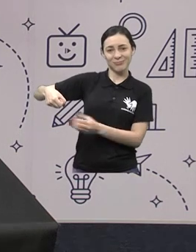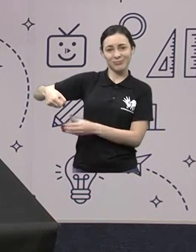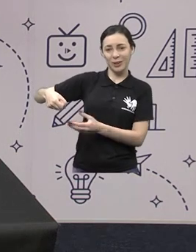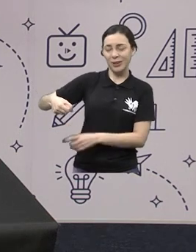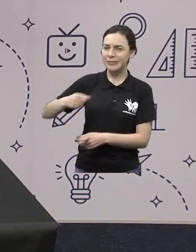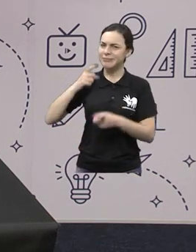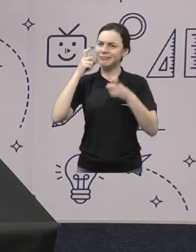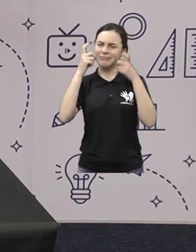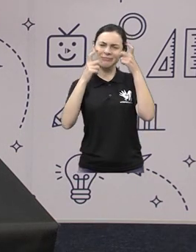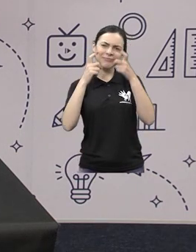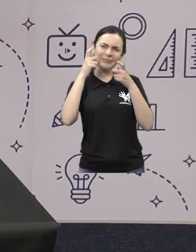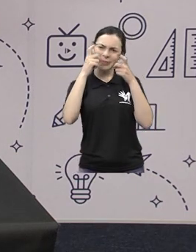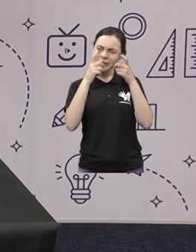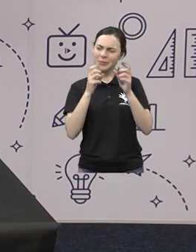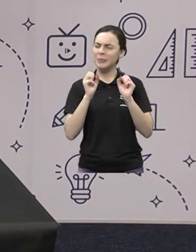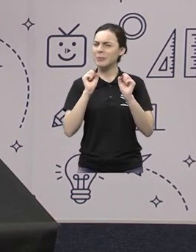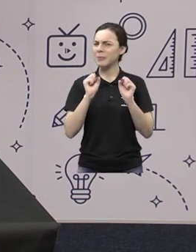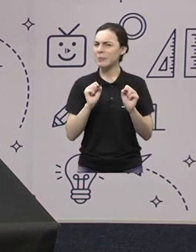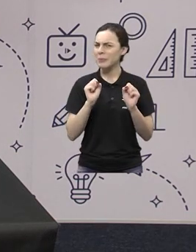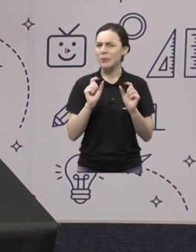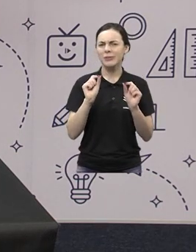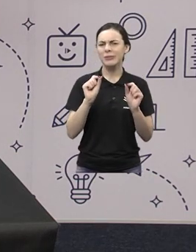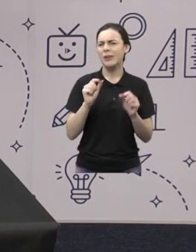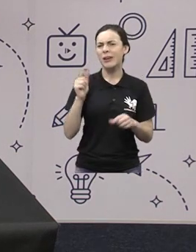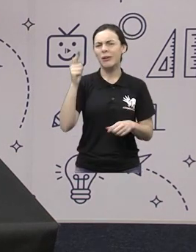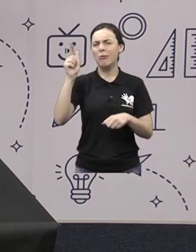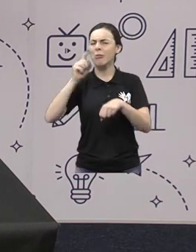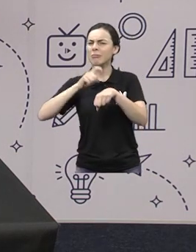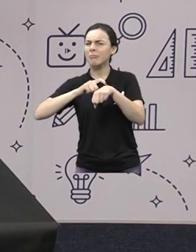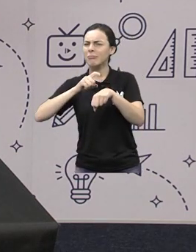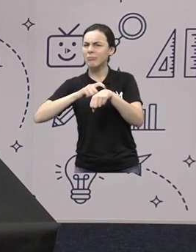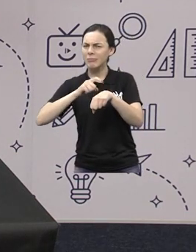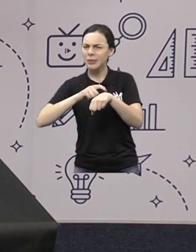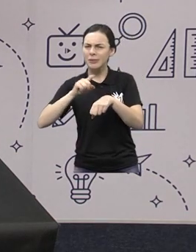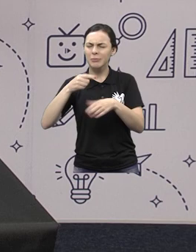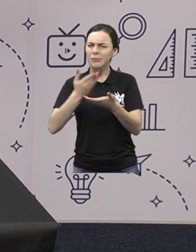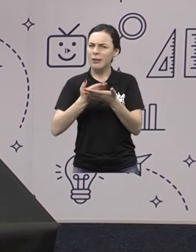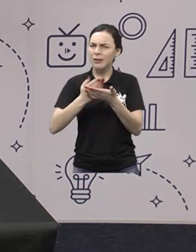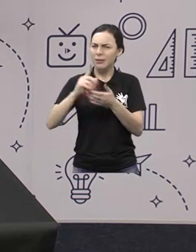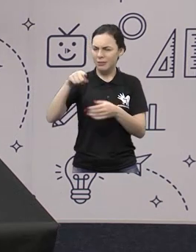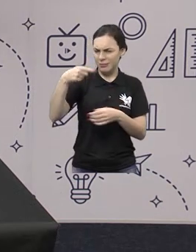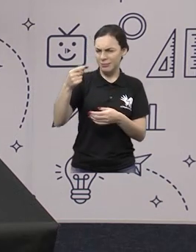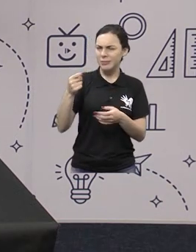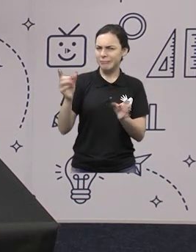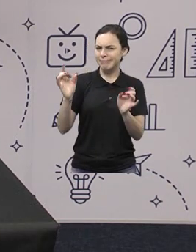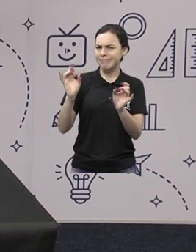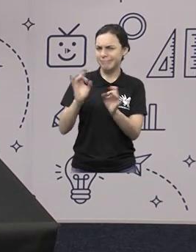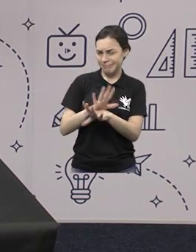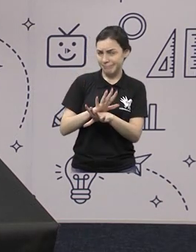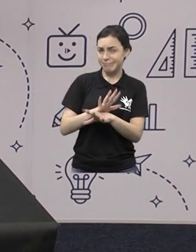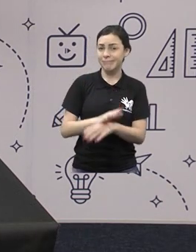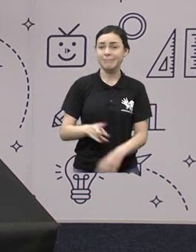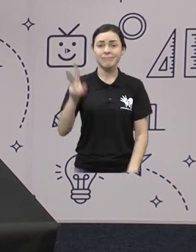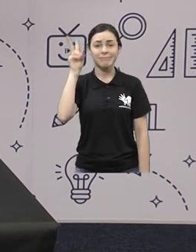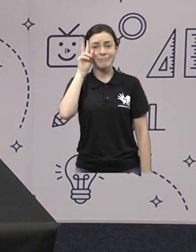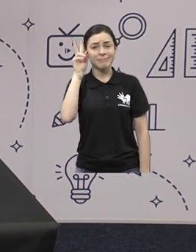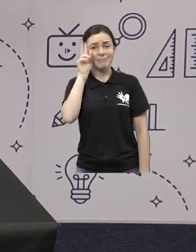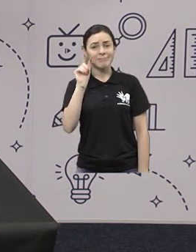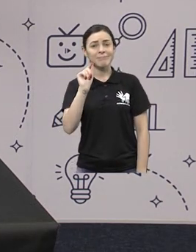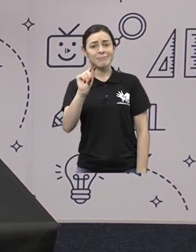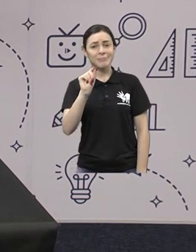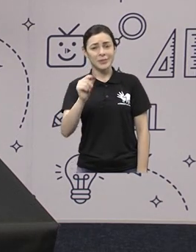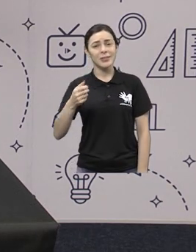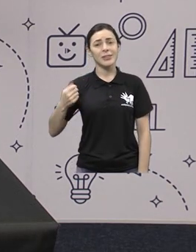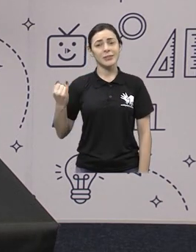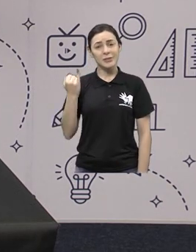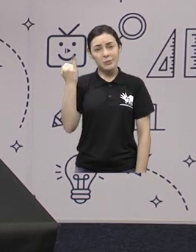os seus ovos, mas não se preocupe. Você pode terminar isso em outro momento, depois da aula, certo? Lembrando